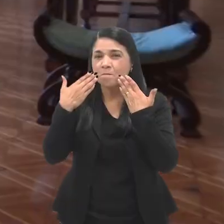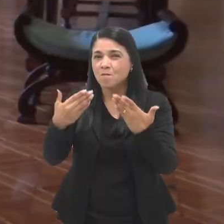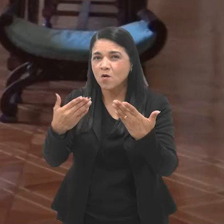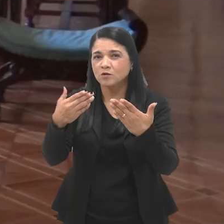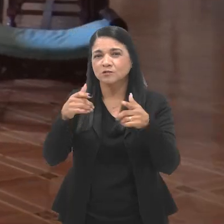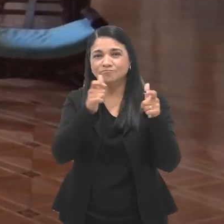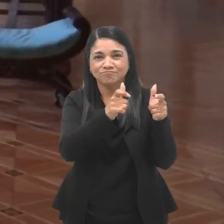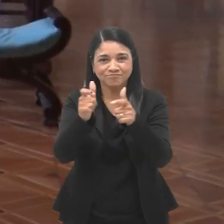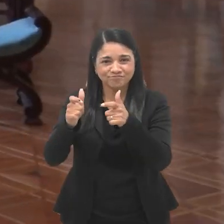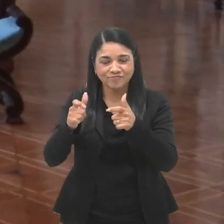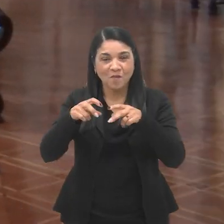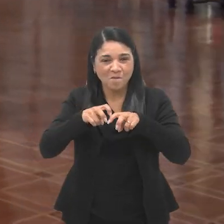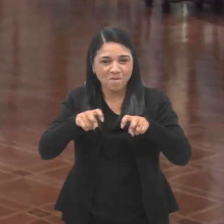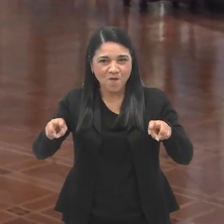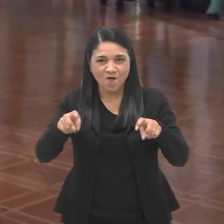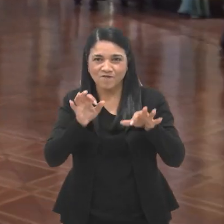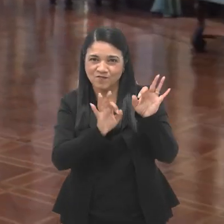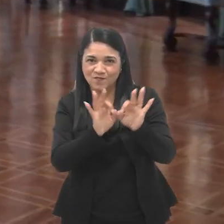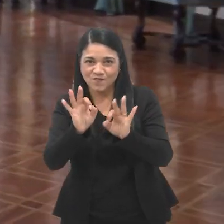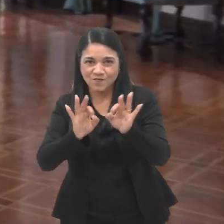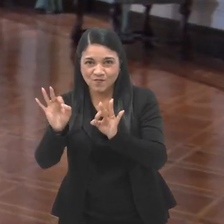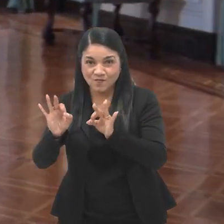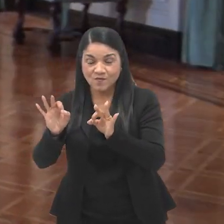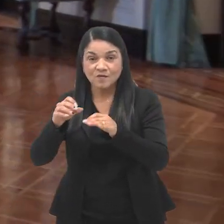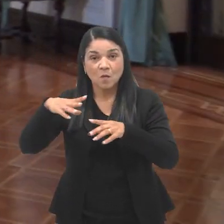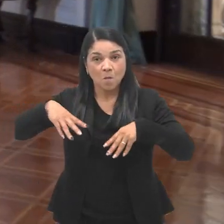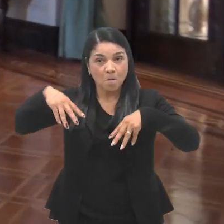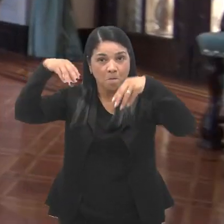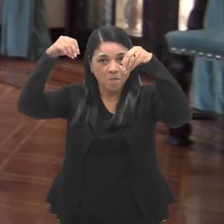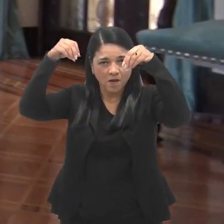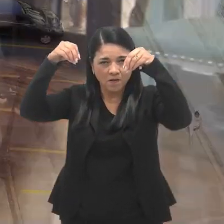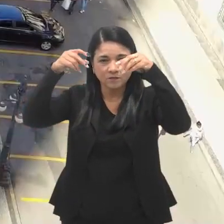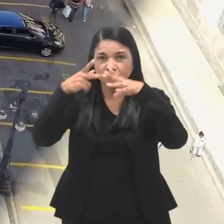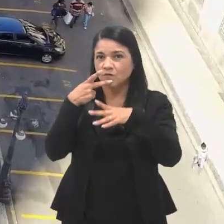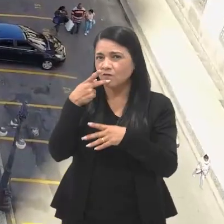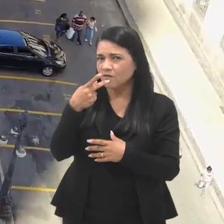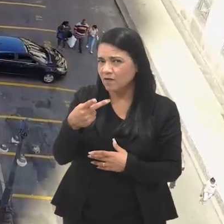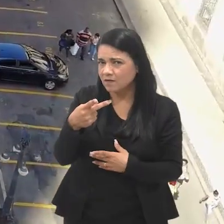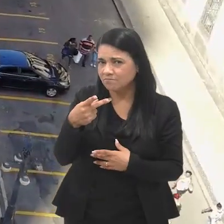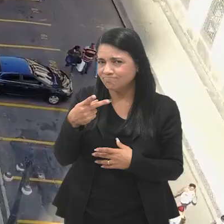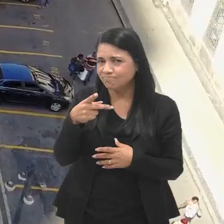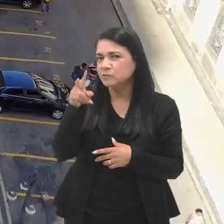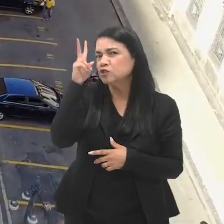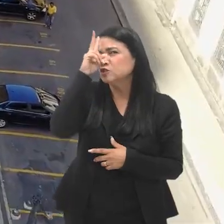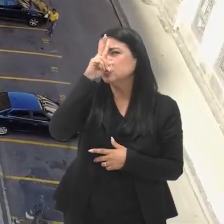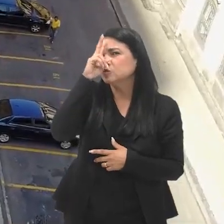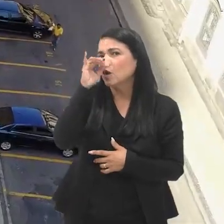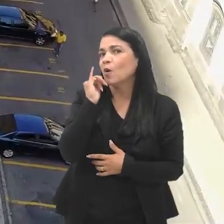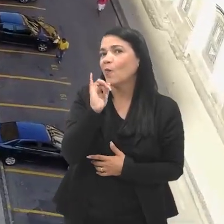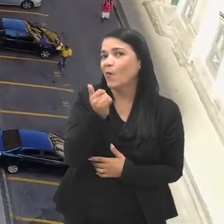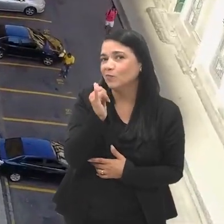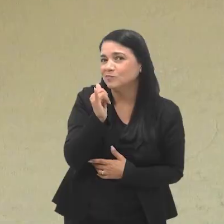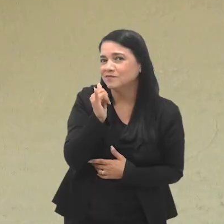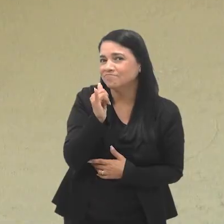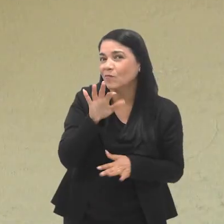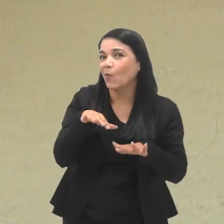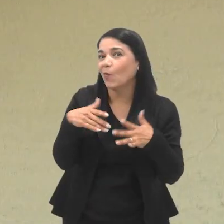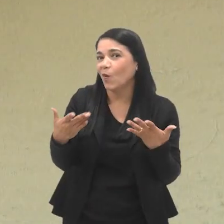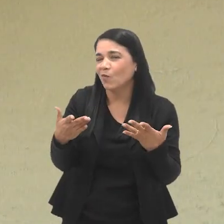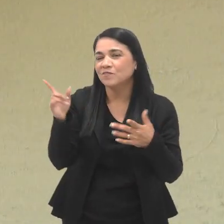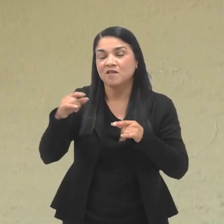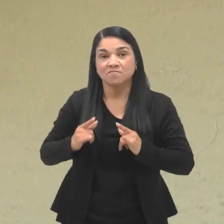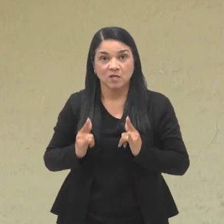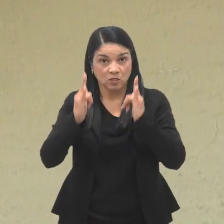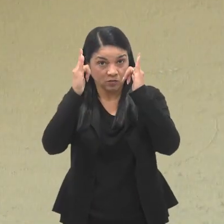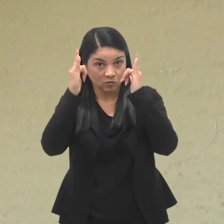históricos fala através dos espaços, móveis e decoração. Mas se o Palácio Tiradentes fala, que história